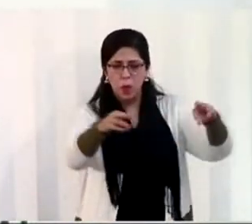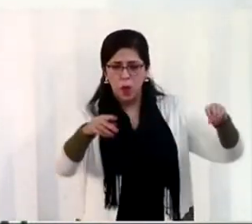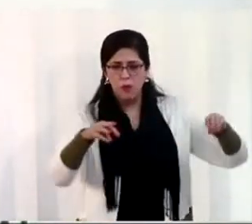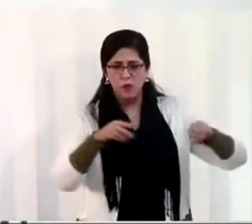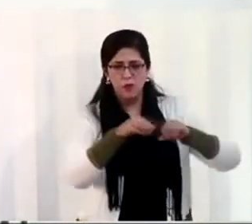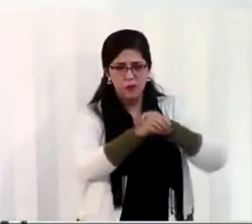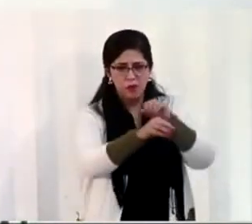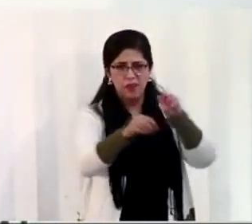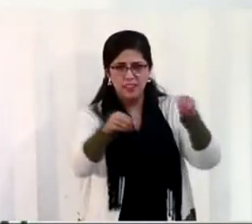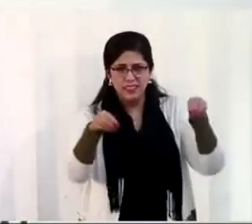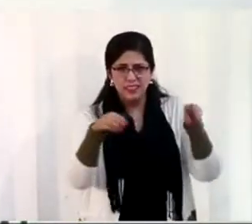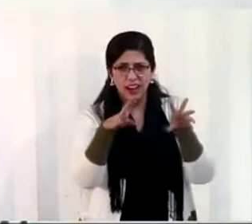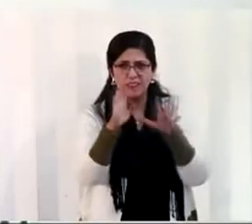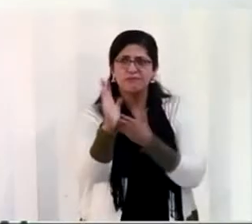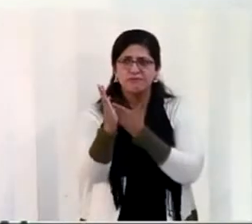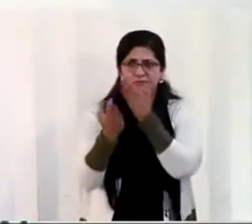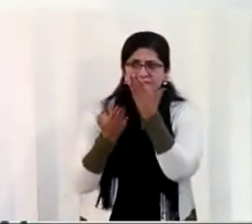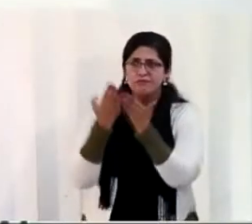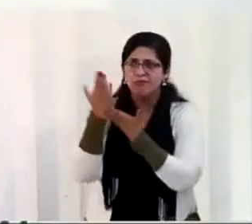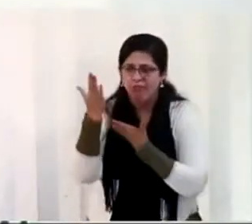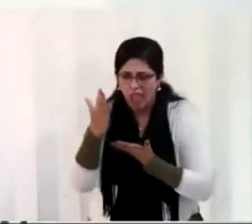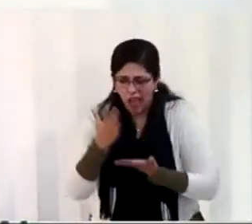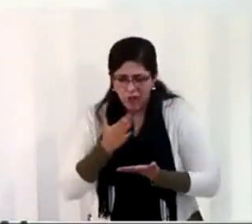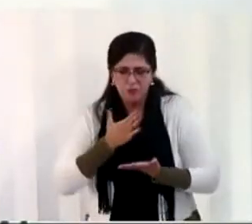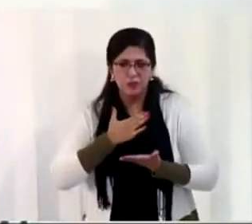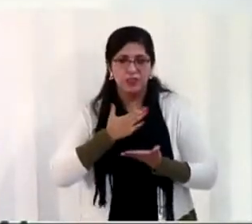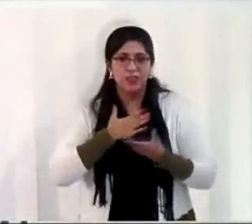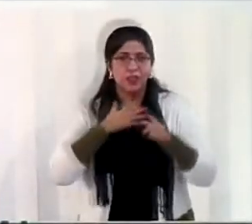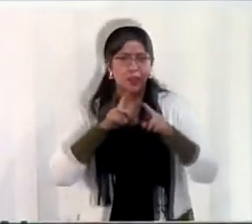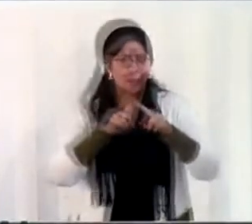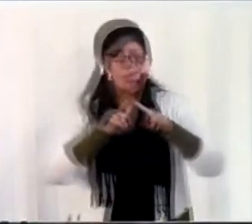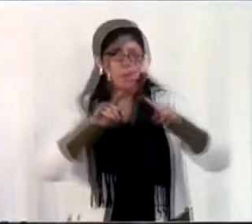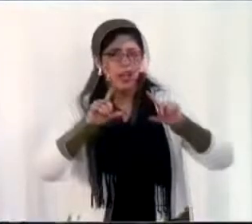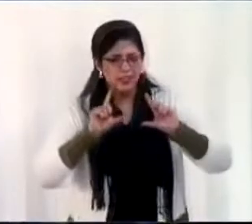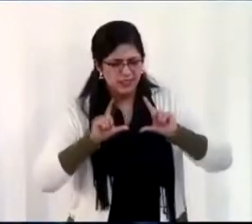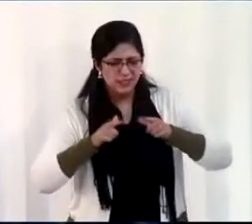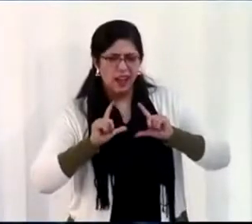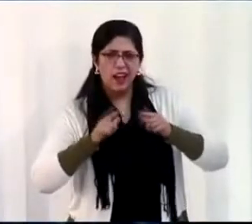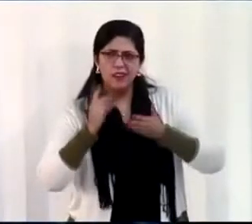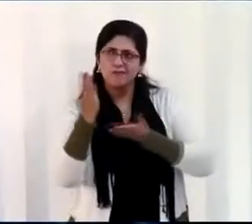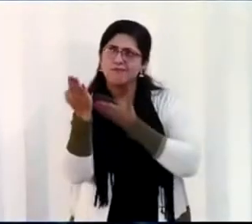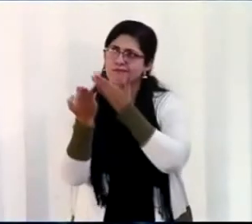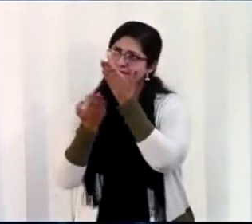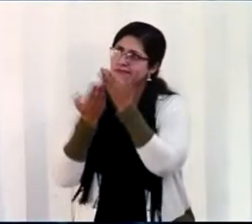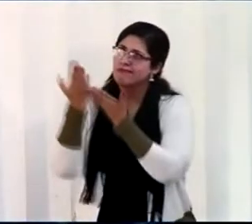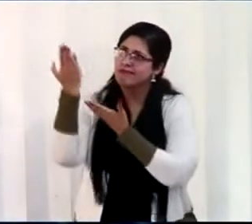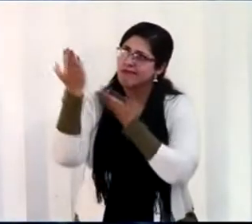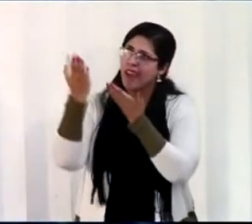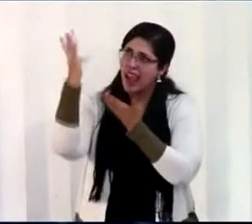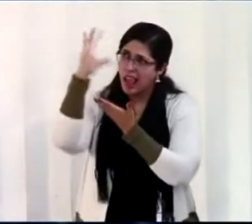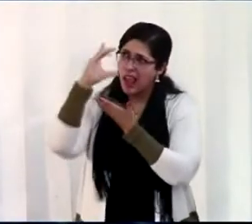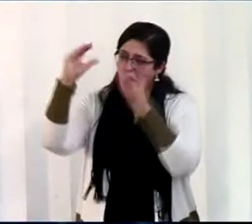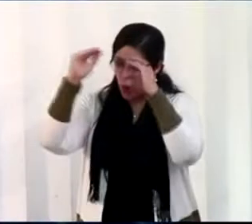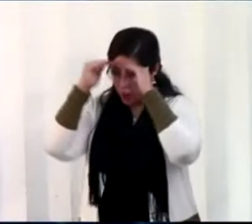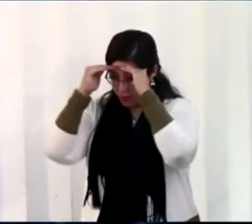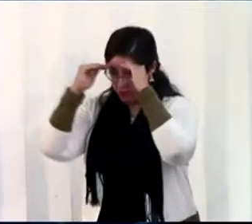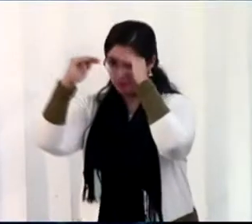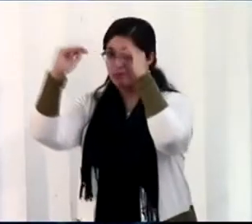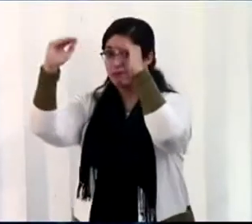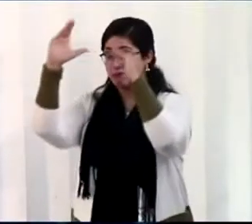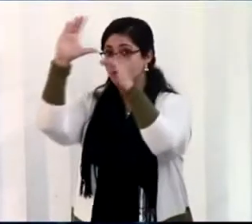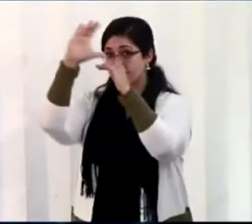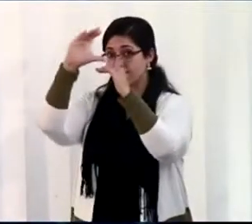se não semeia. Então Israel era consagrado ao Senhor, e era as primícias da sua